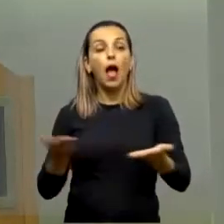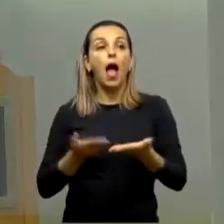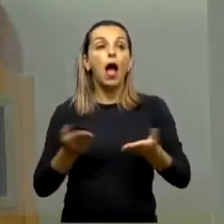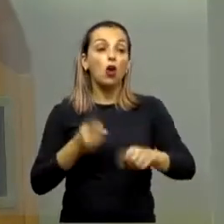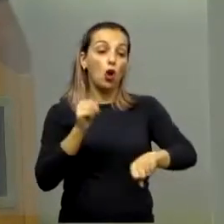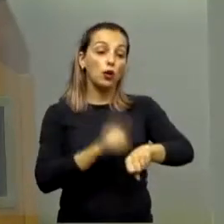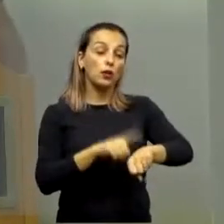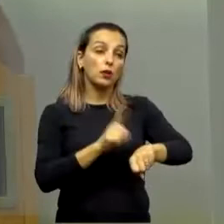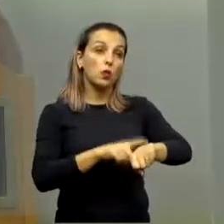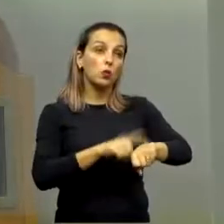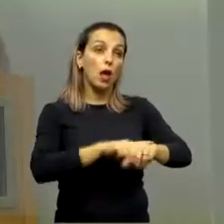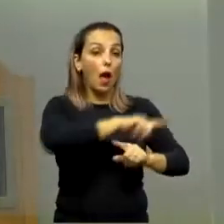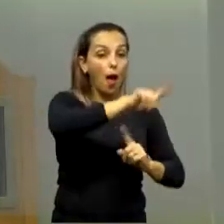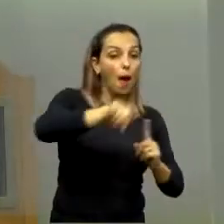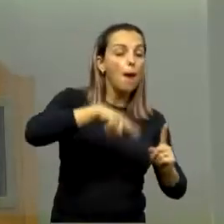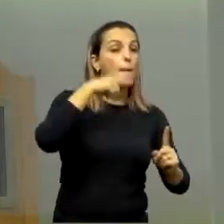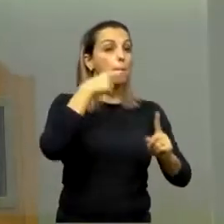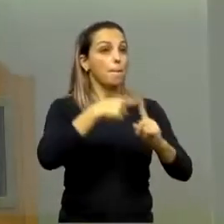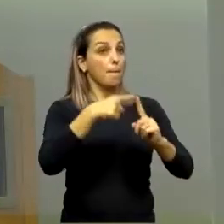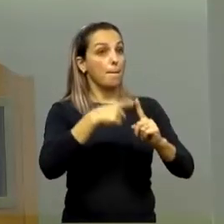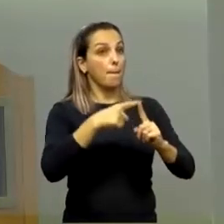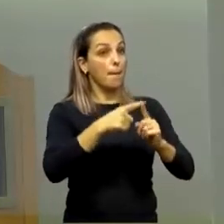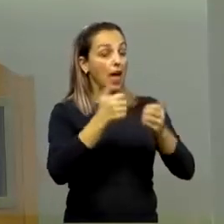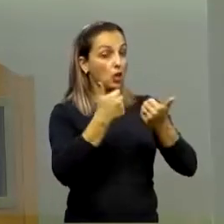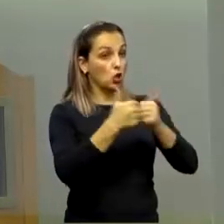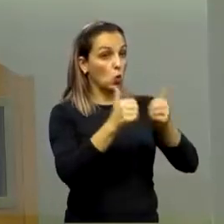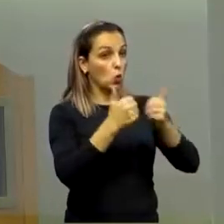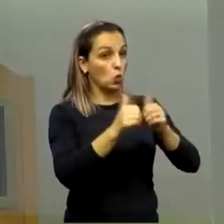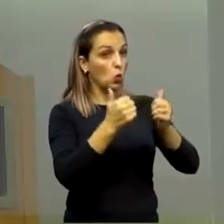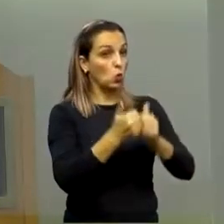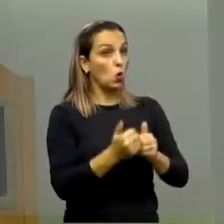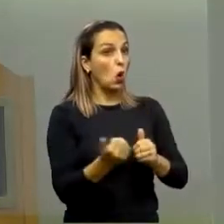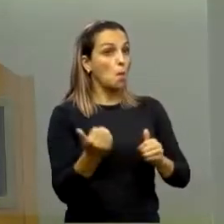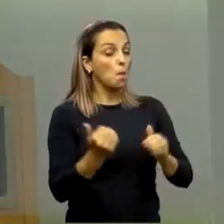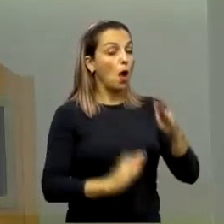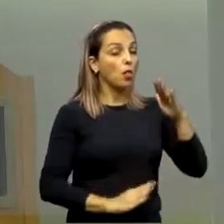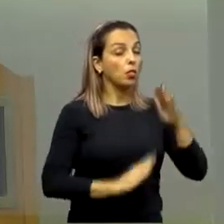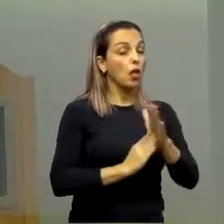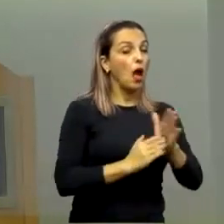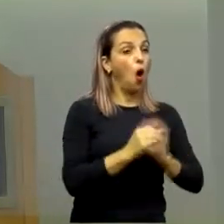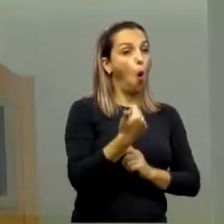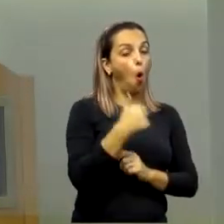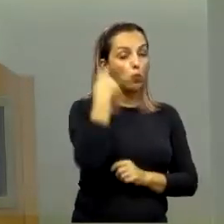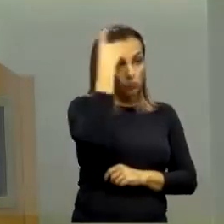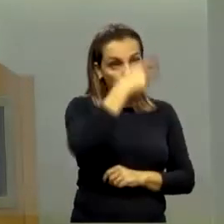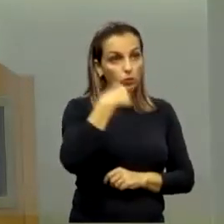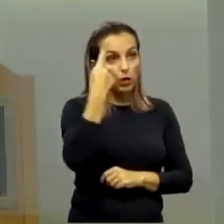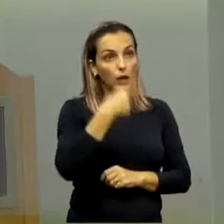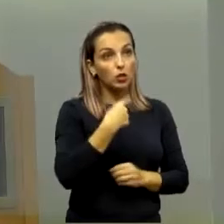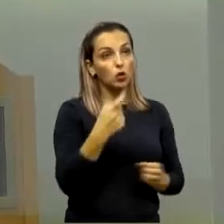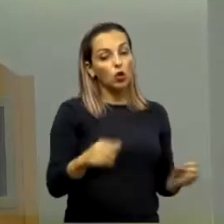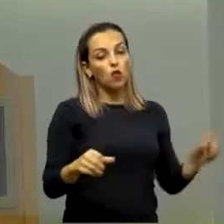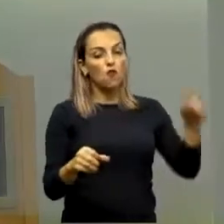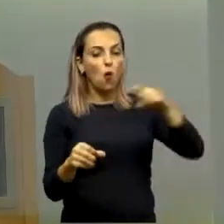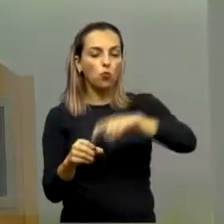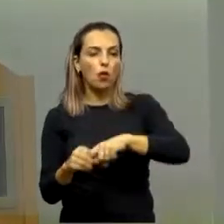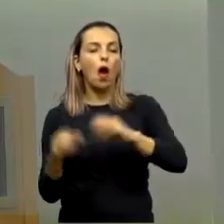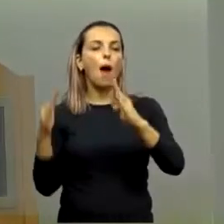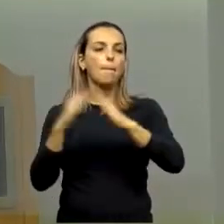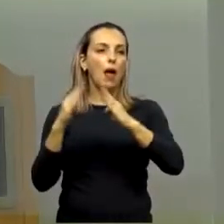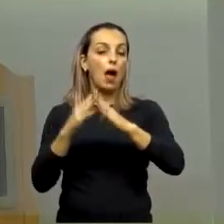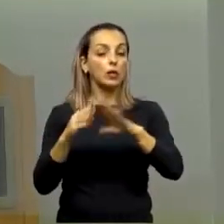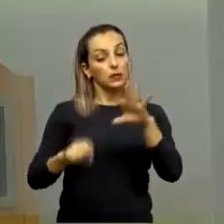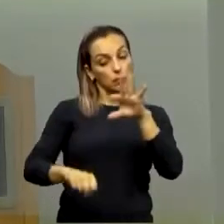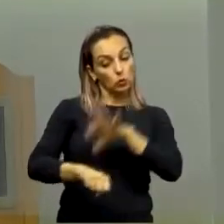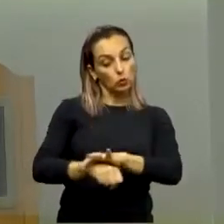Campus Vila né do transporte para conseguir garantir com que os estudantes que ficam até as 11 horas da noite possam voltar para suas casas com